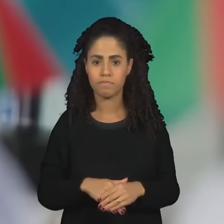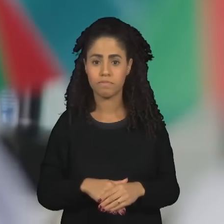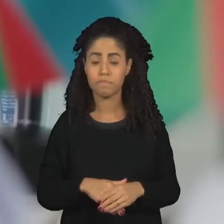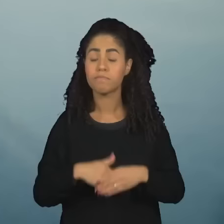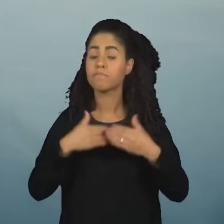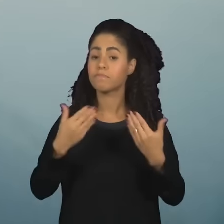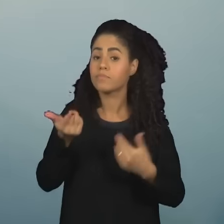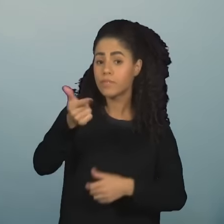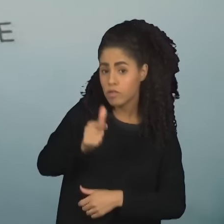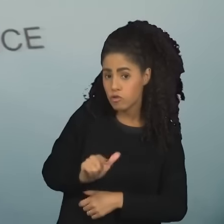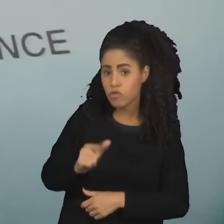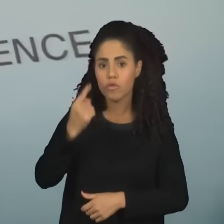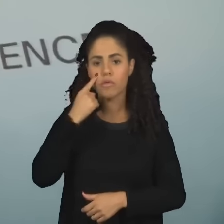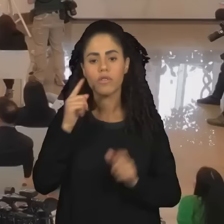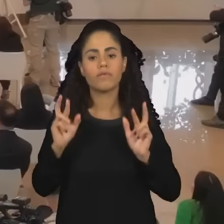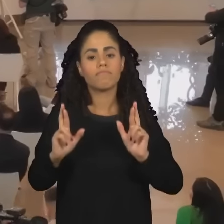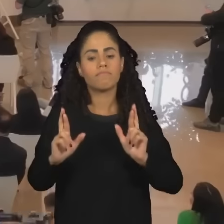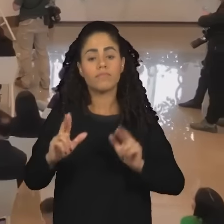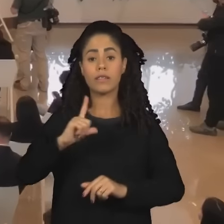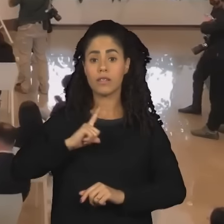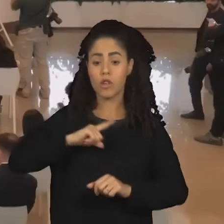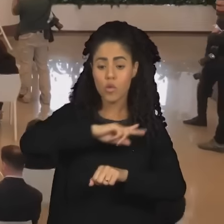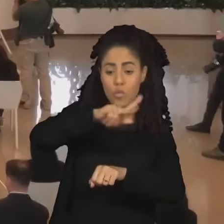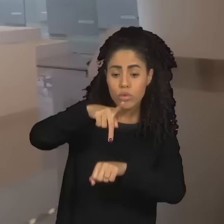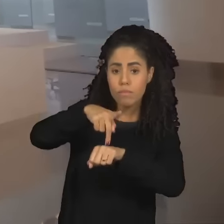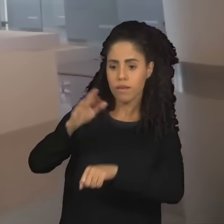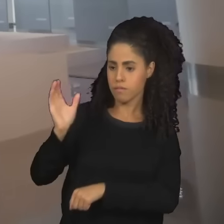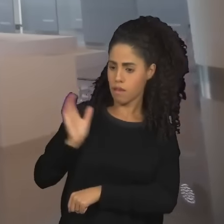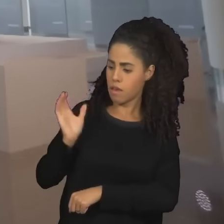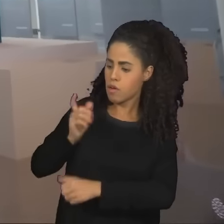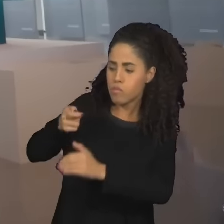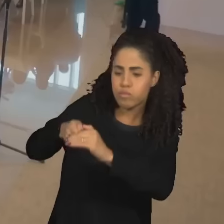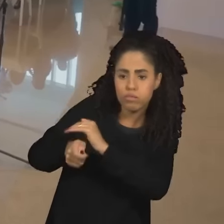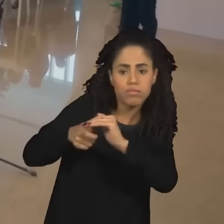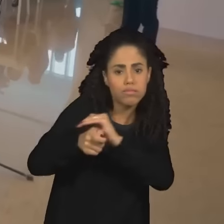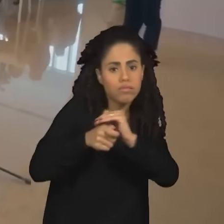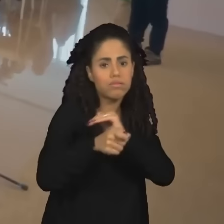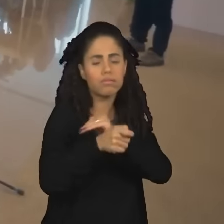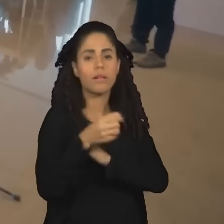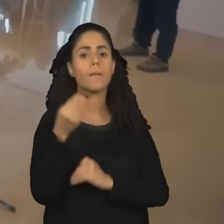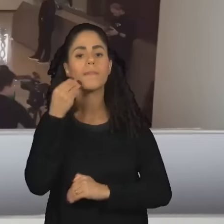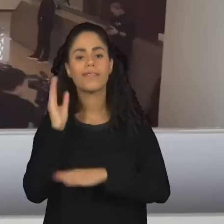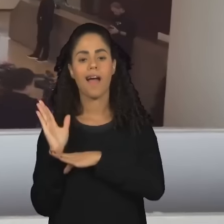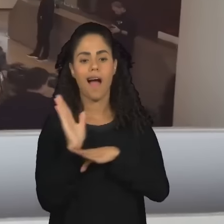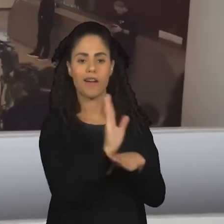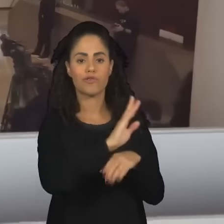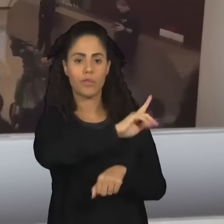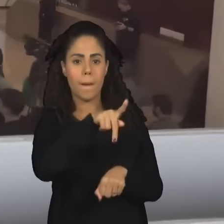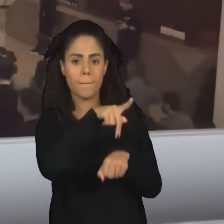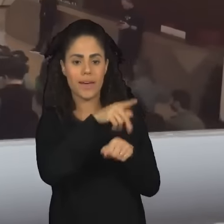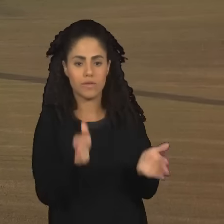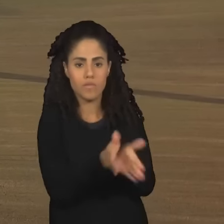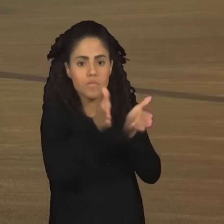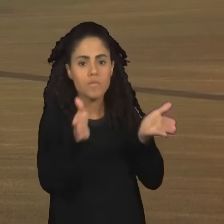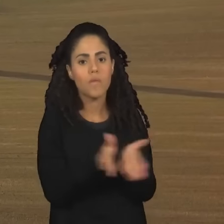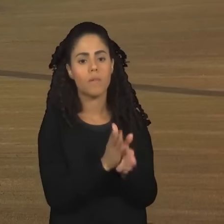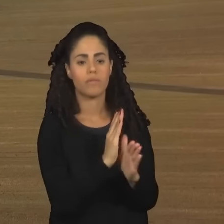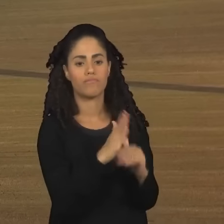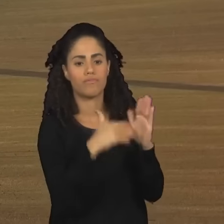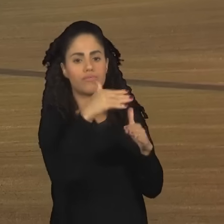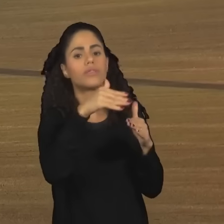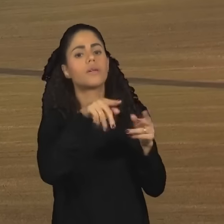Mais uma vez, há expectativa de que os países ricos liberem recursos para que os países pobres possam